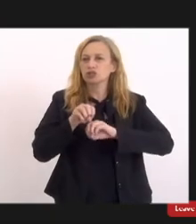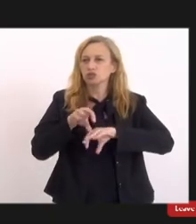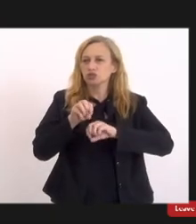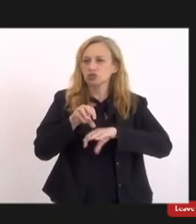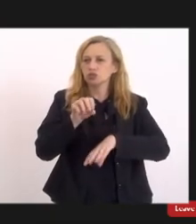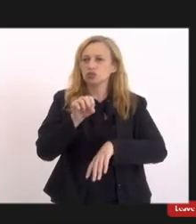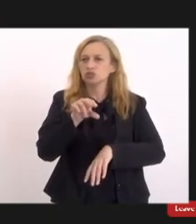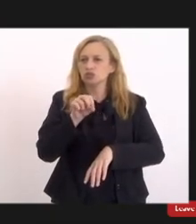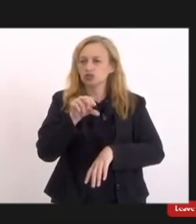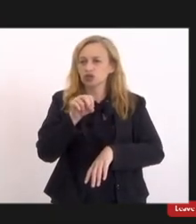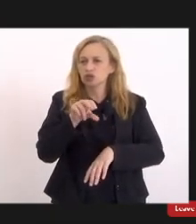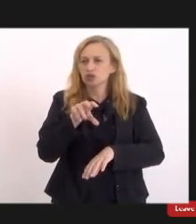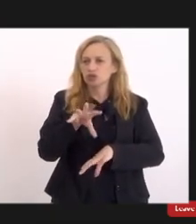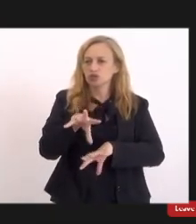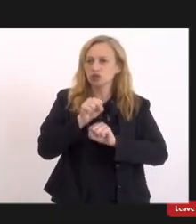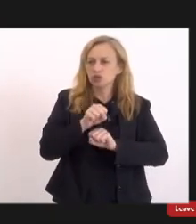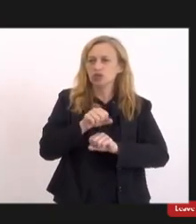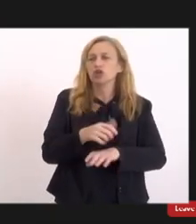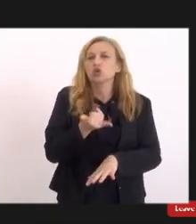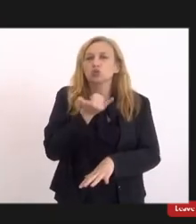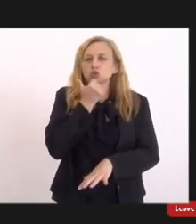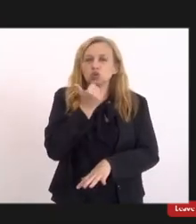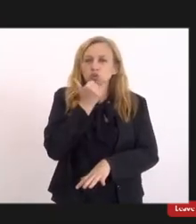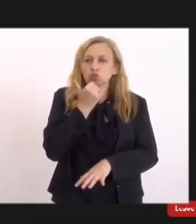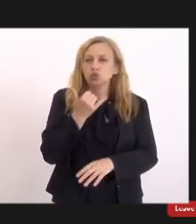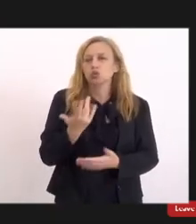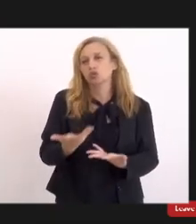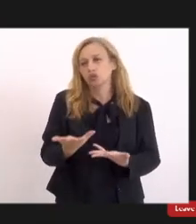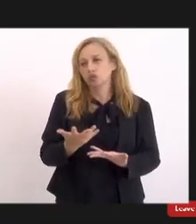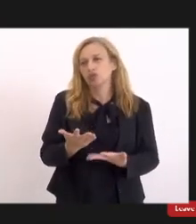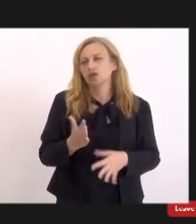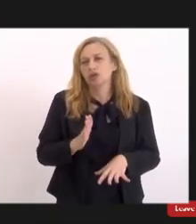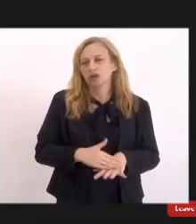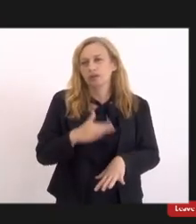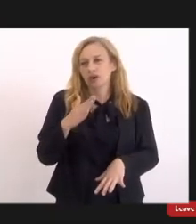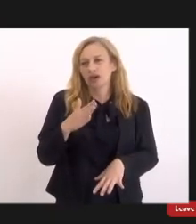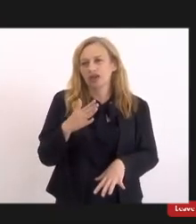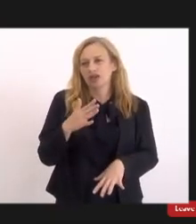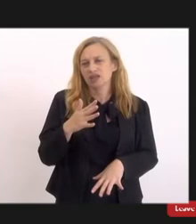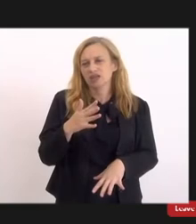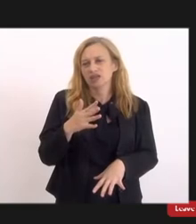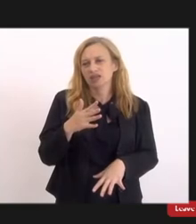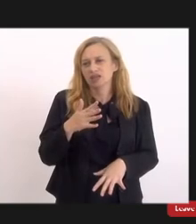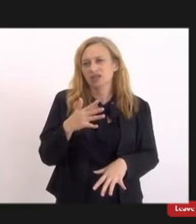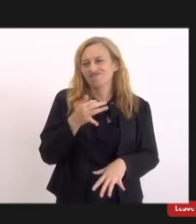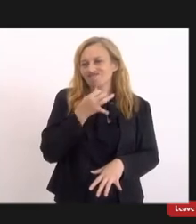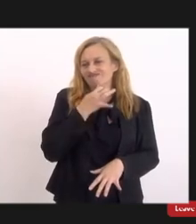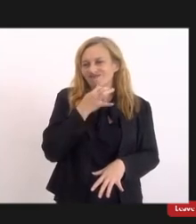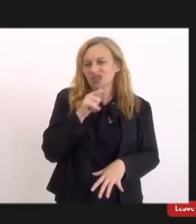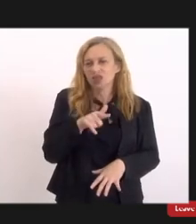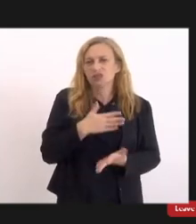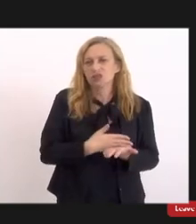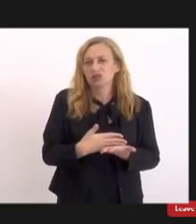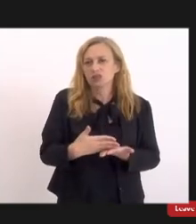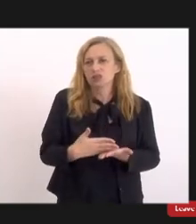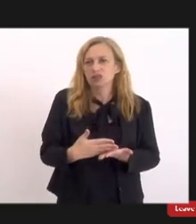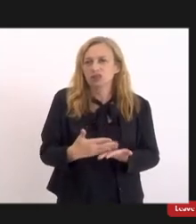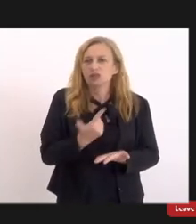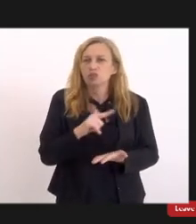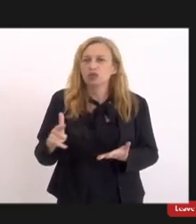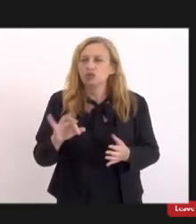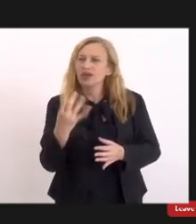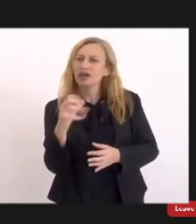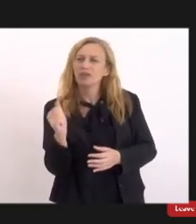isolamento. E aí, gente, desculpa, assim, uma das coisas que mais me assustaram aqui, né, que eu ouvi no começo da audiência, a gente não tem uma